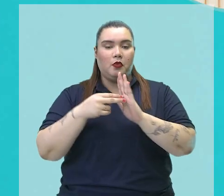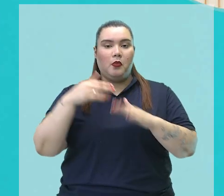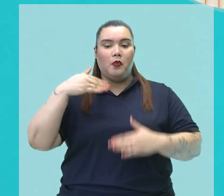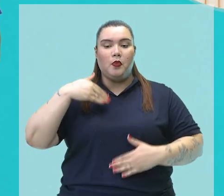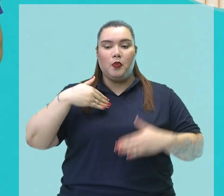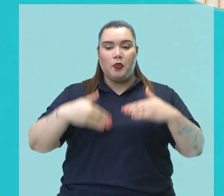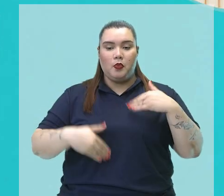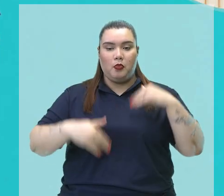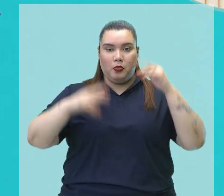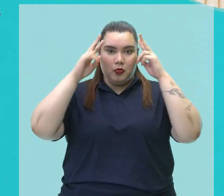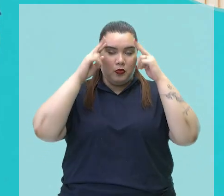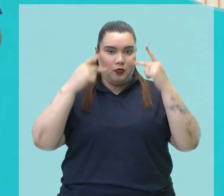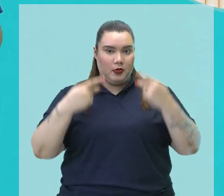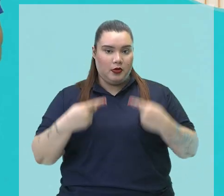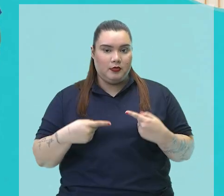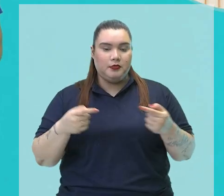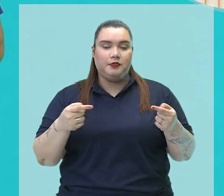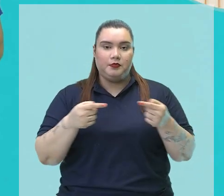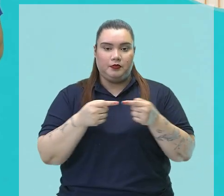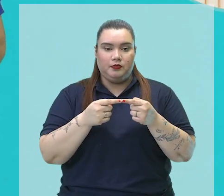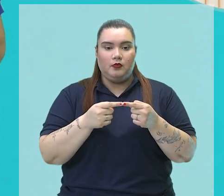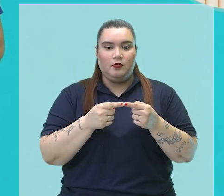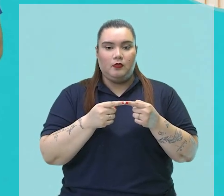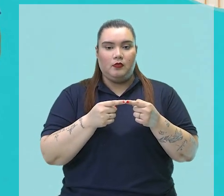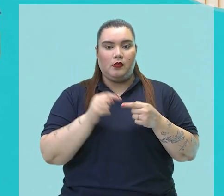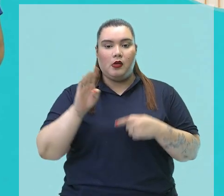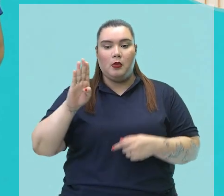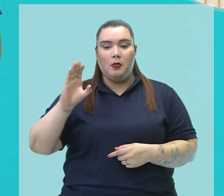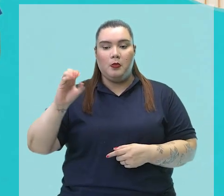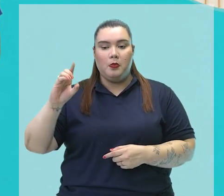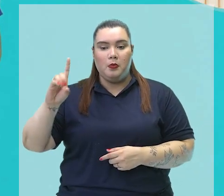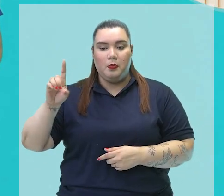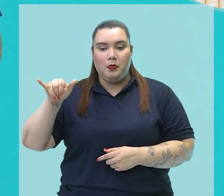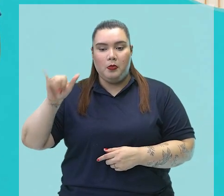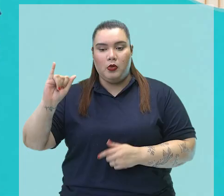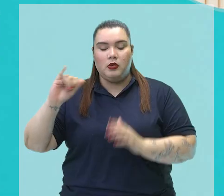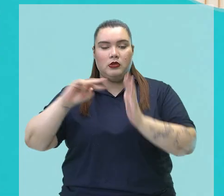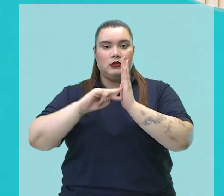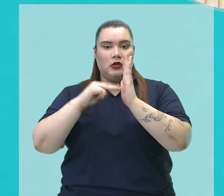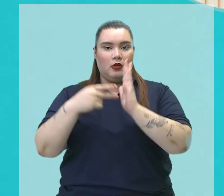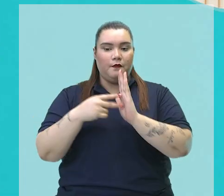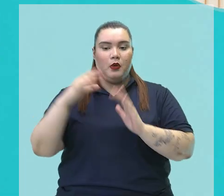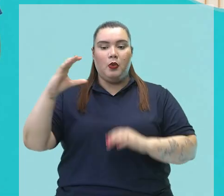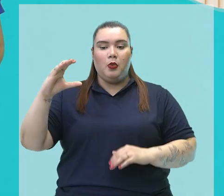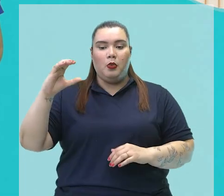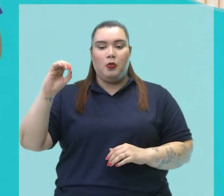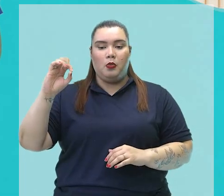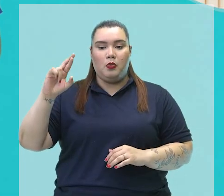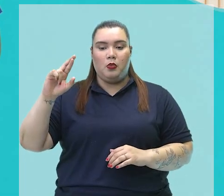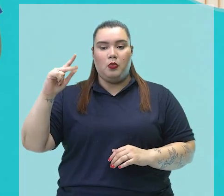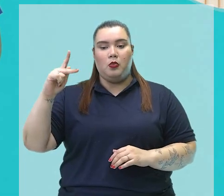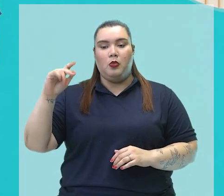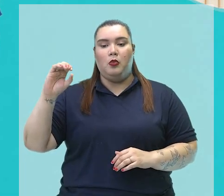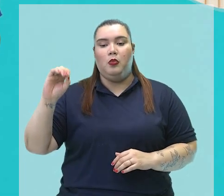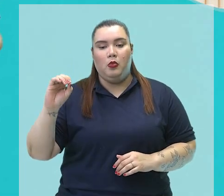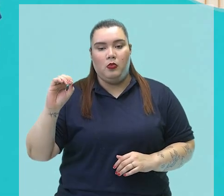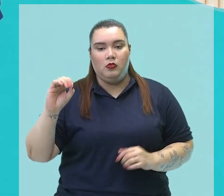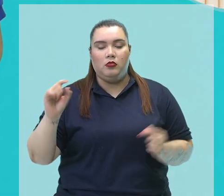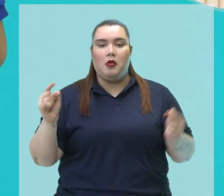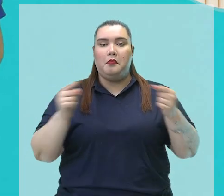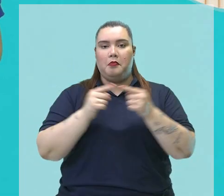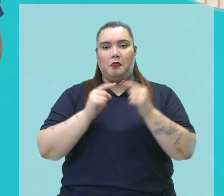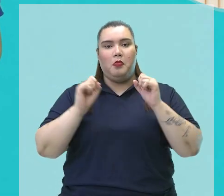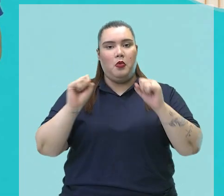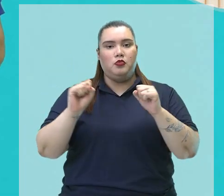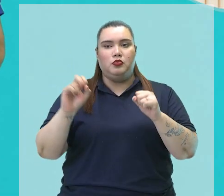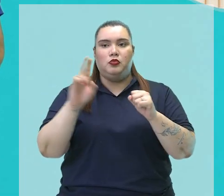humano como de forma geral. Body, então, é corpo, ele é utilizado, por exemplo, corpo do texto. Também nós